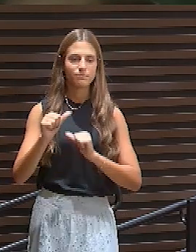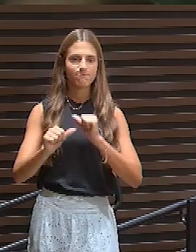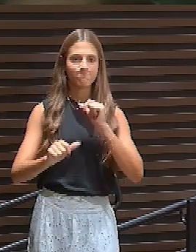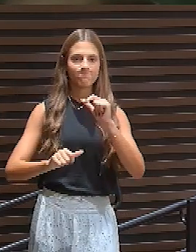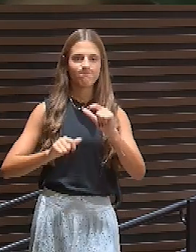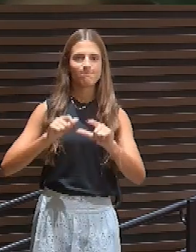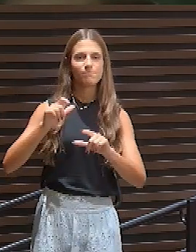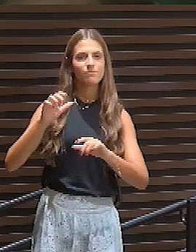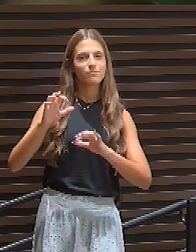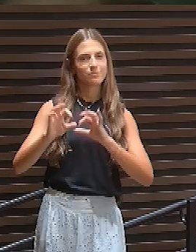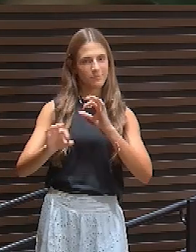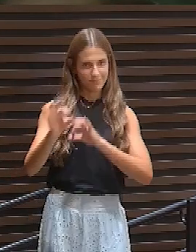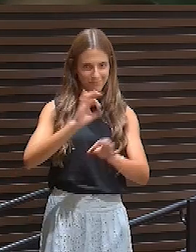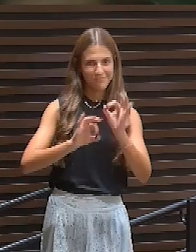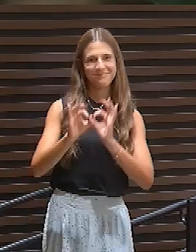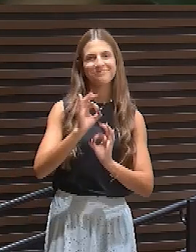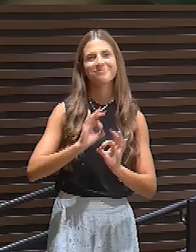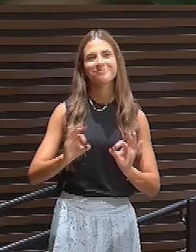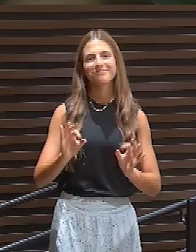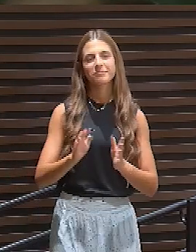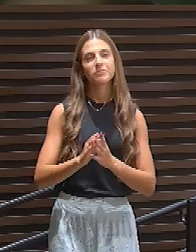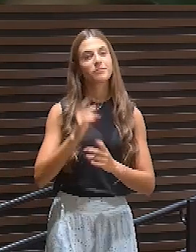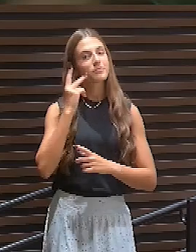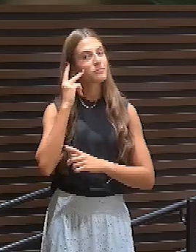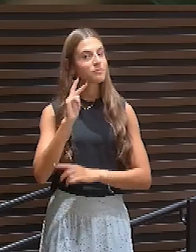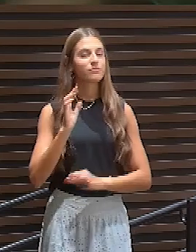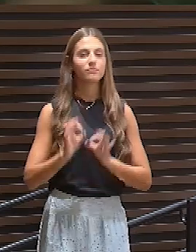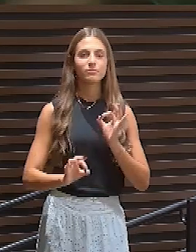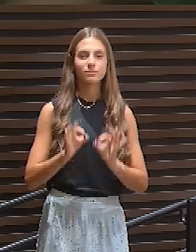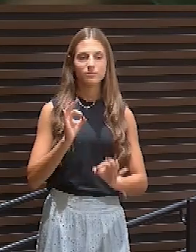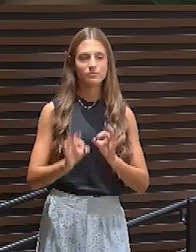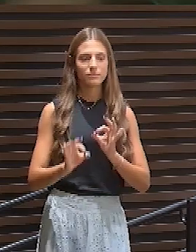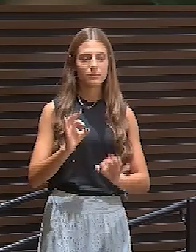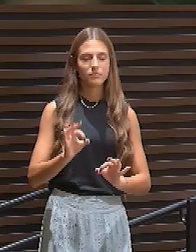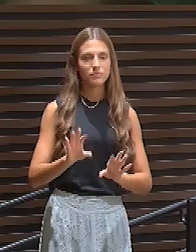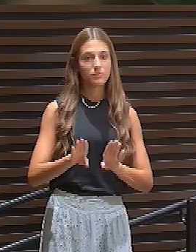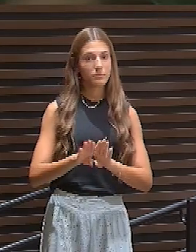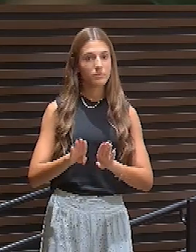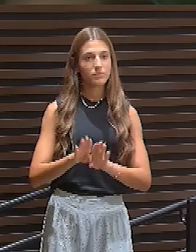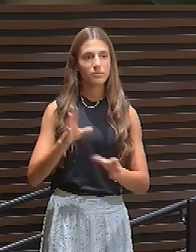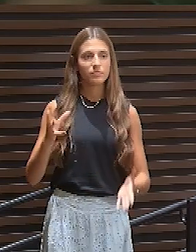preparando-os para o julgamento e a salvação.